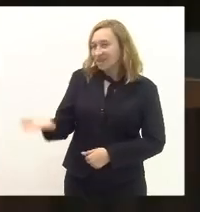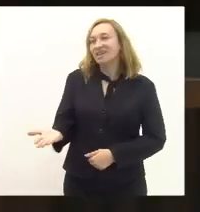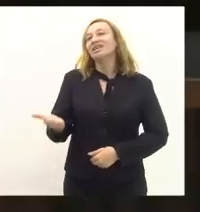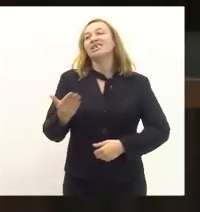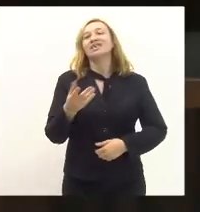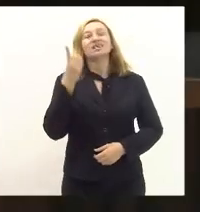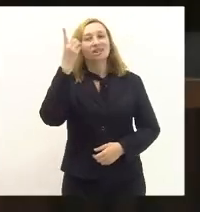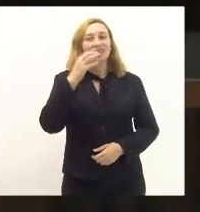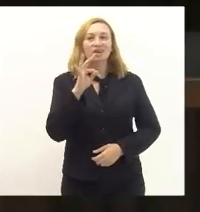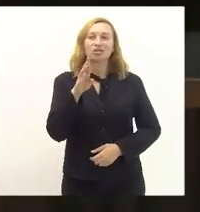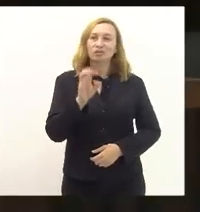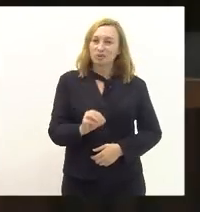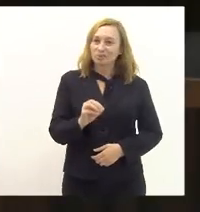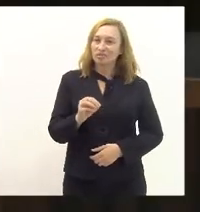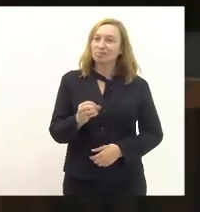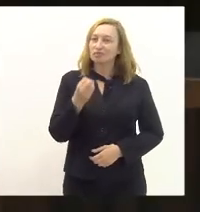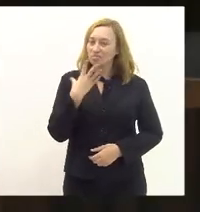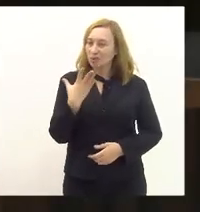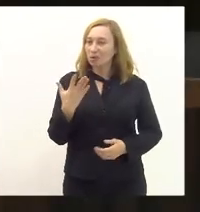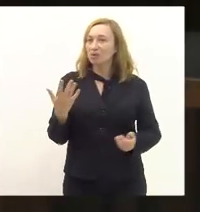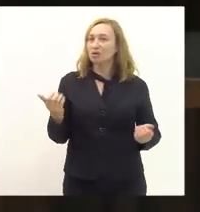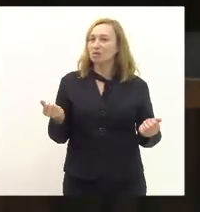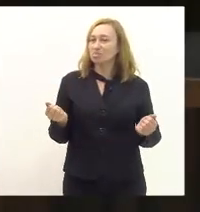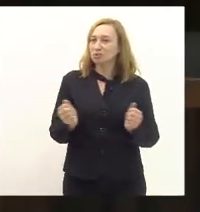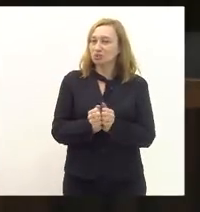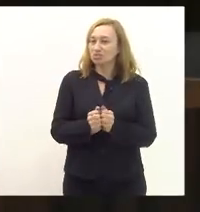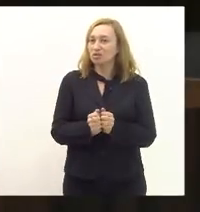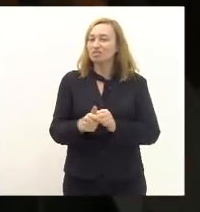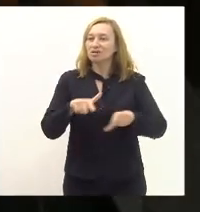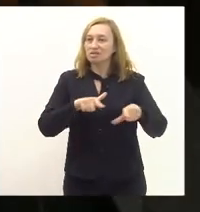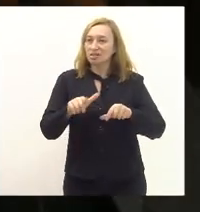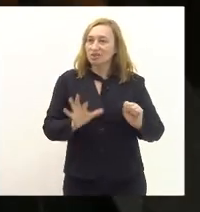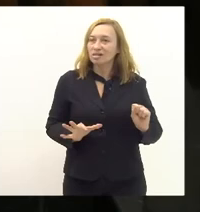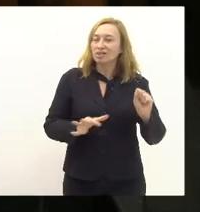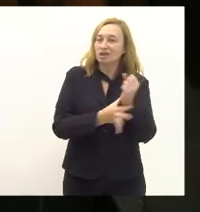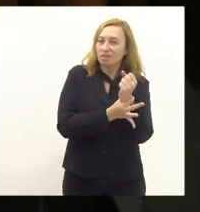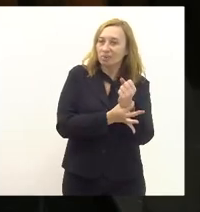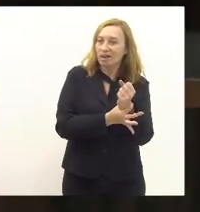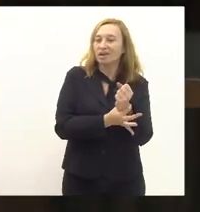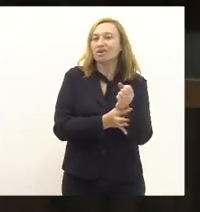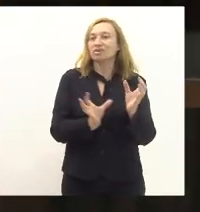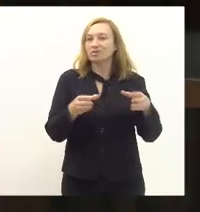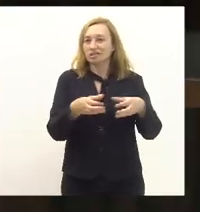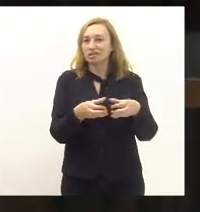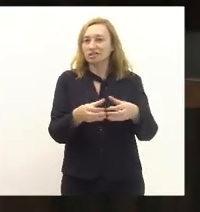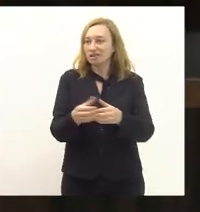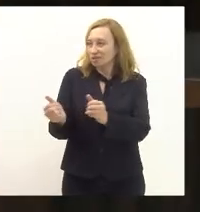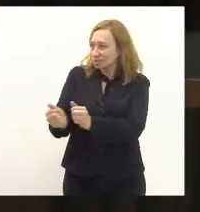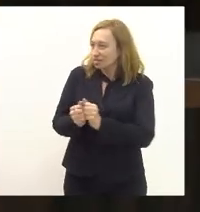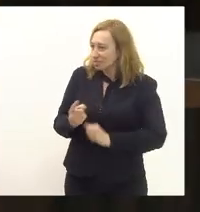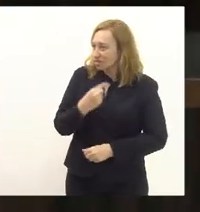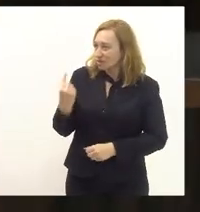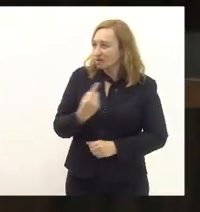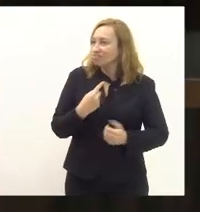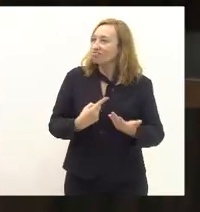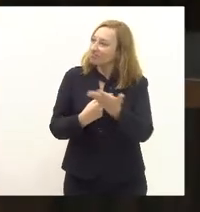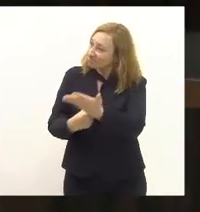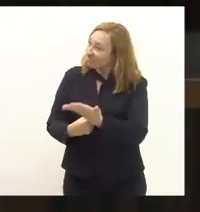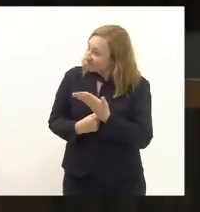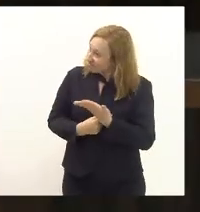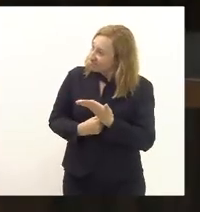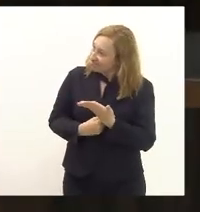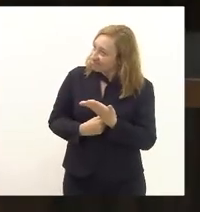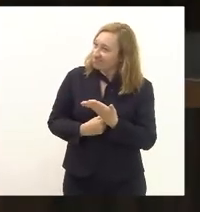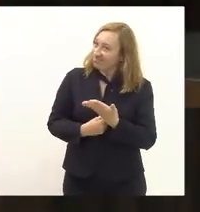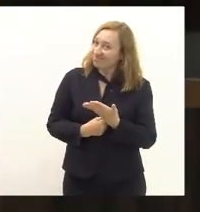Bruno Dawag. Fizemos uma bela dupla na Comissão de Segurança, em que Vossa Excelência estava lá conosco e nos ajudou muito